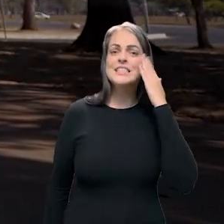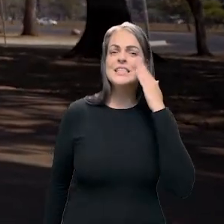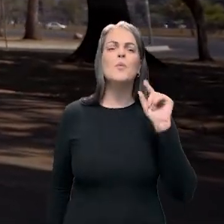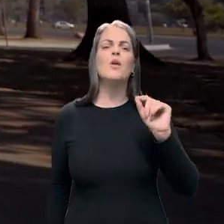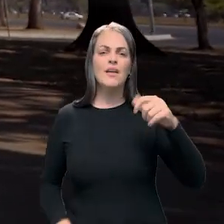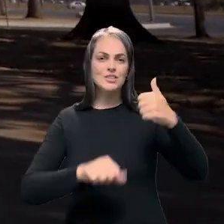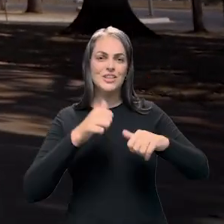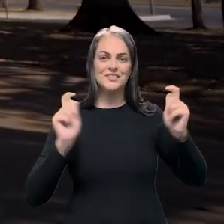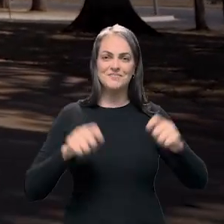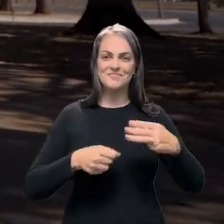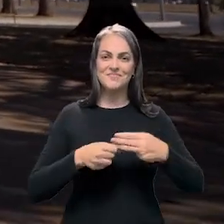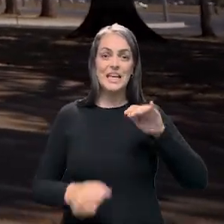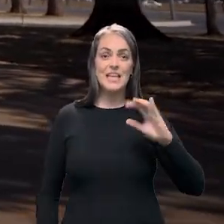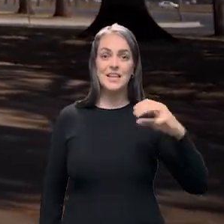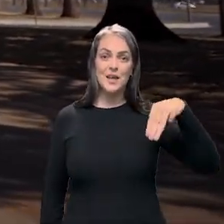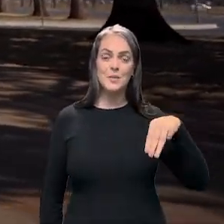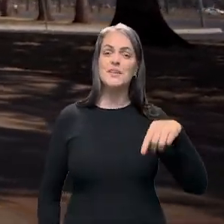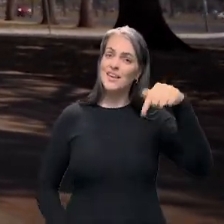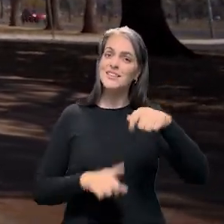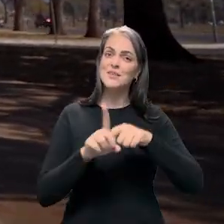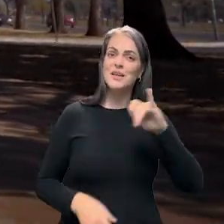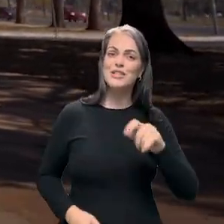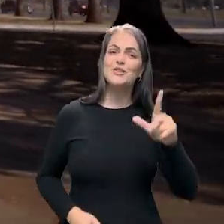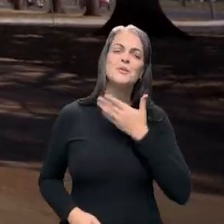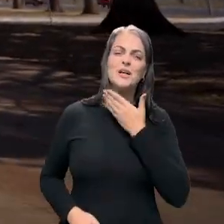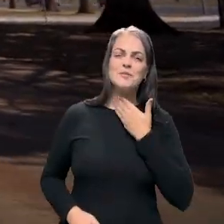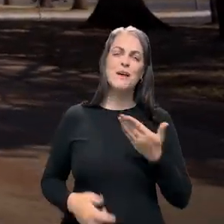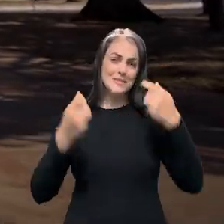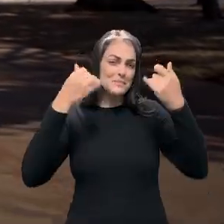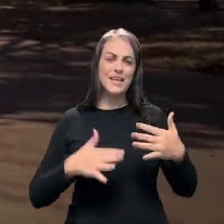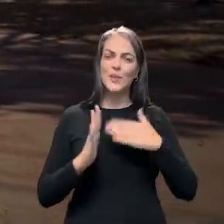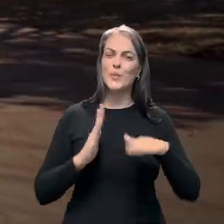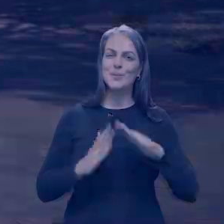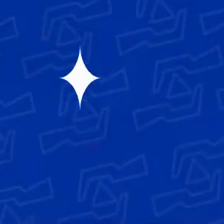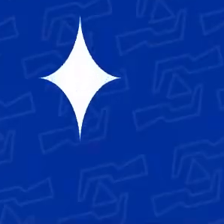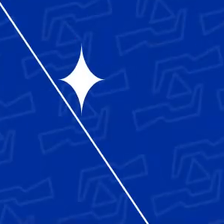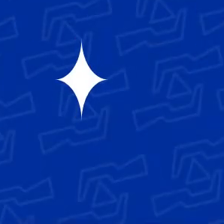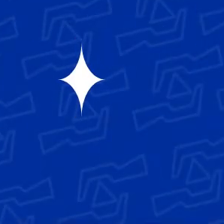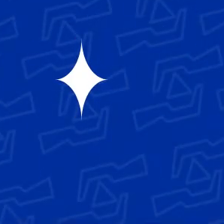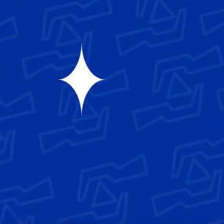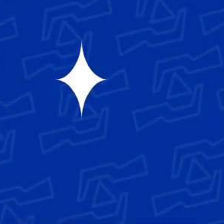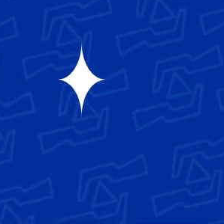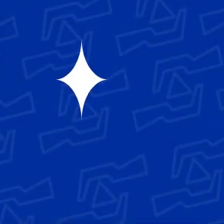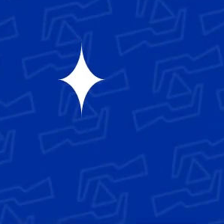Você sabe o que é o Indicador de Capacidade Municipal, ICM? No bate-papo desse mês de julho, vamos te explicar tudo.